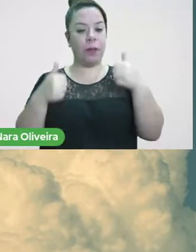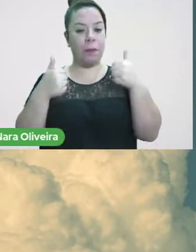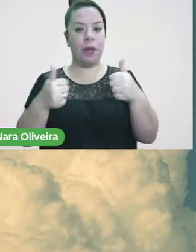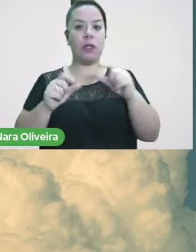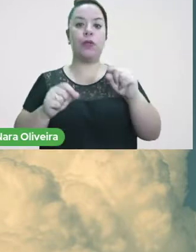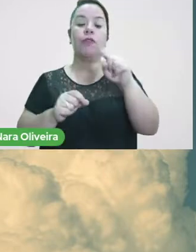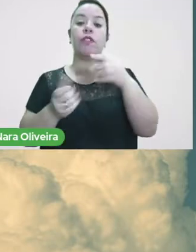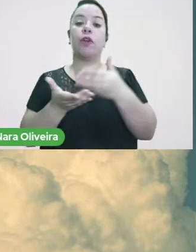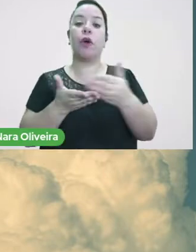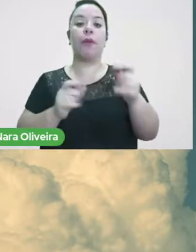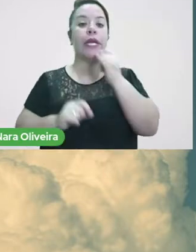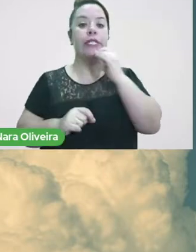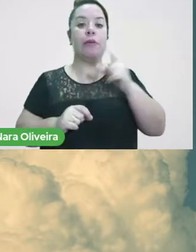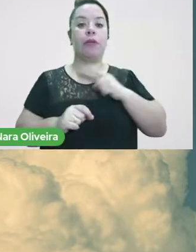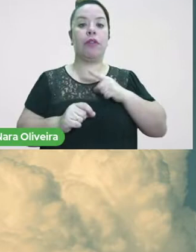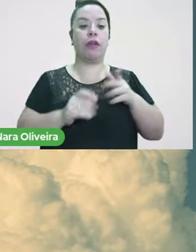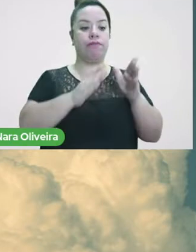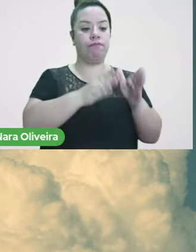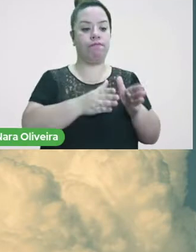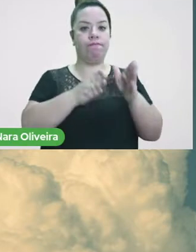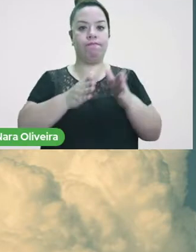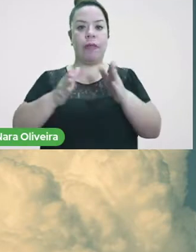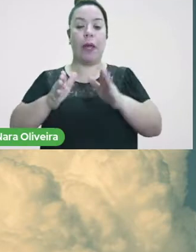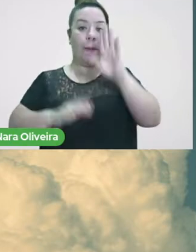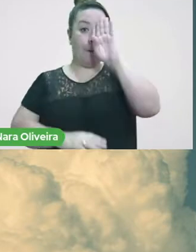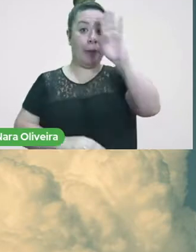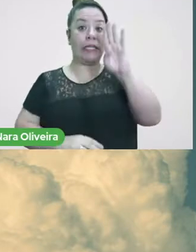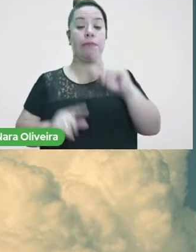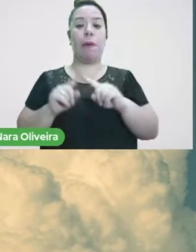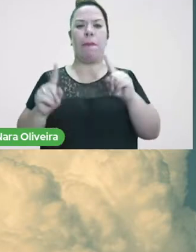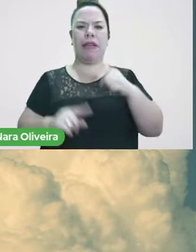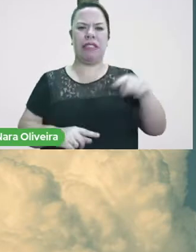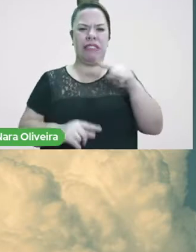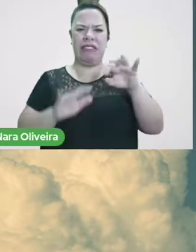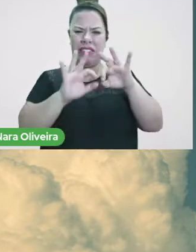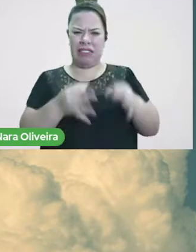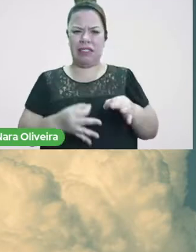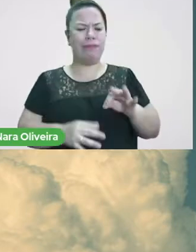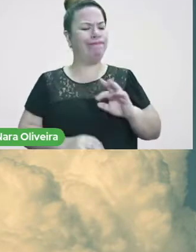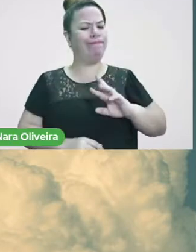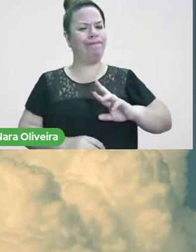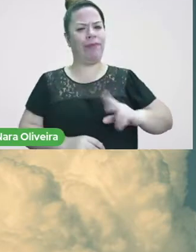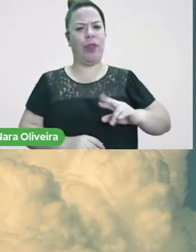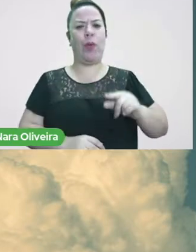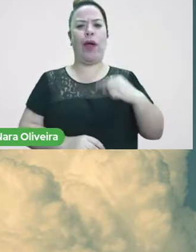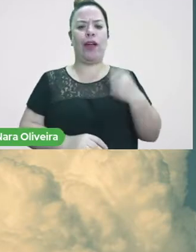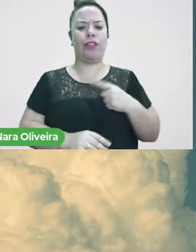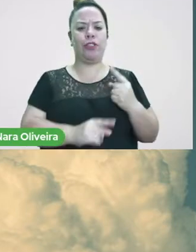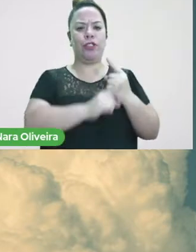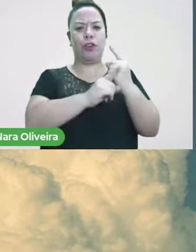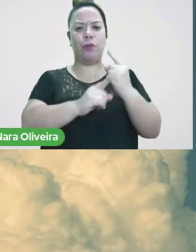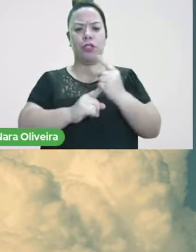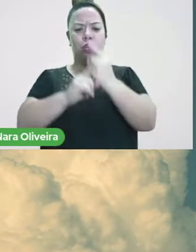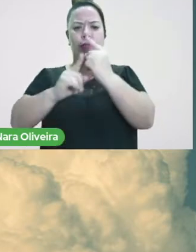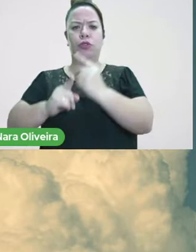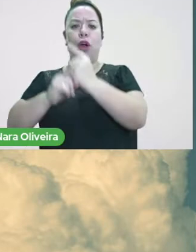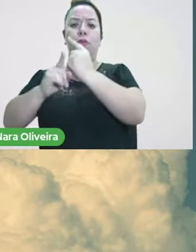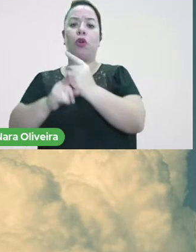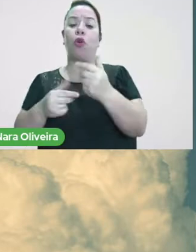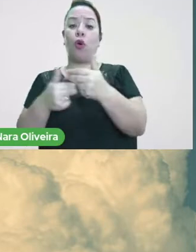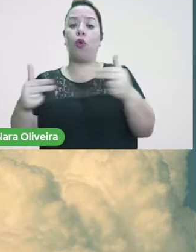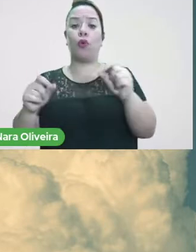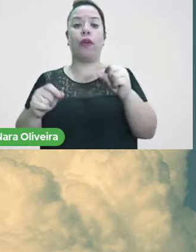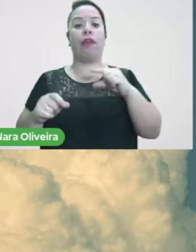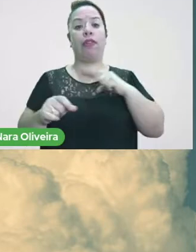esses passos macros, certo? Só que eles nunca são tão simples, a gente acaba descobrindo muitas coisas, e aí que entram também os acordos de